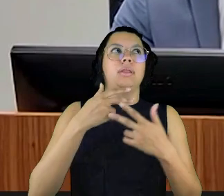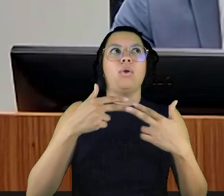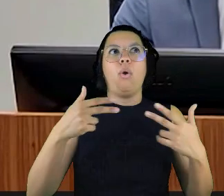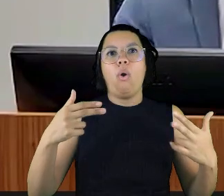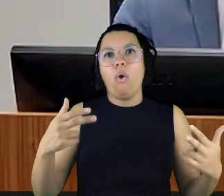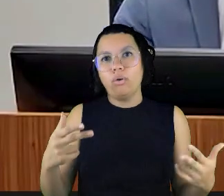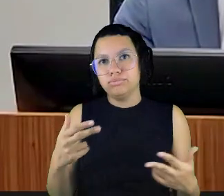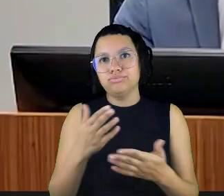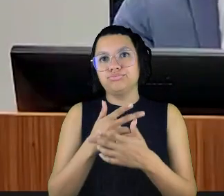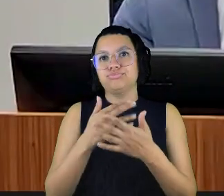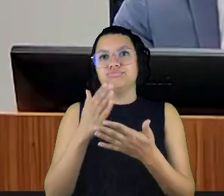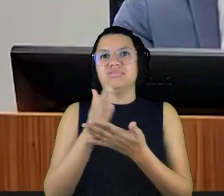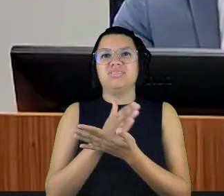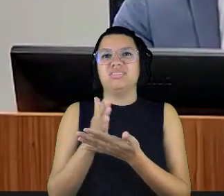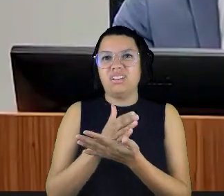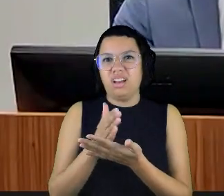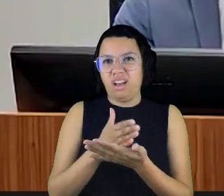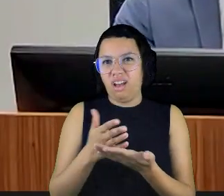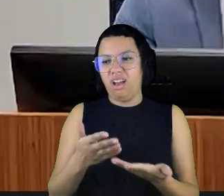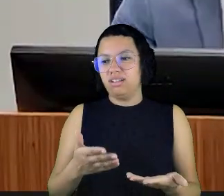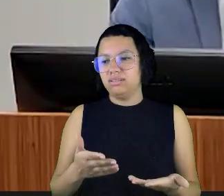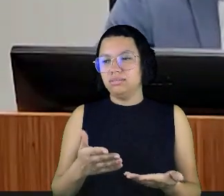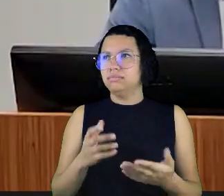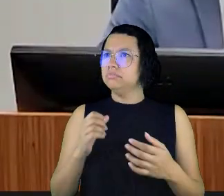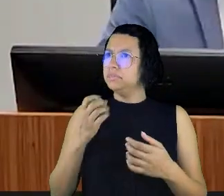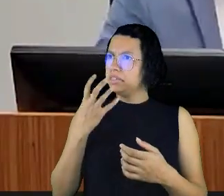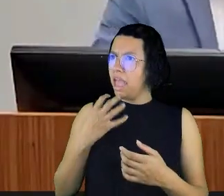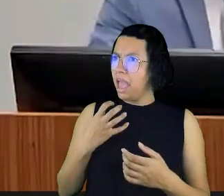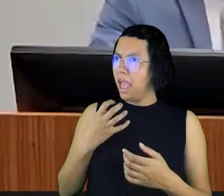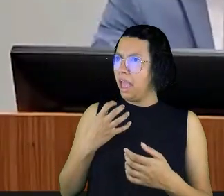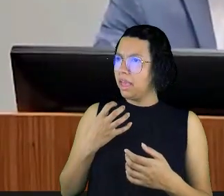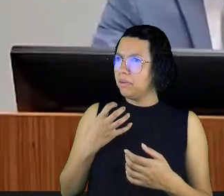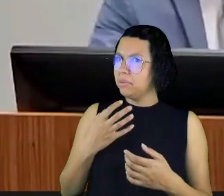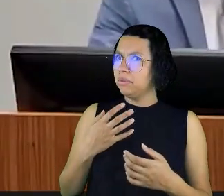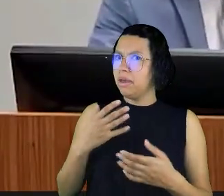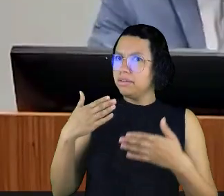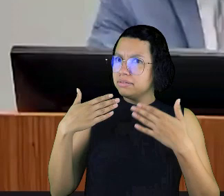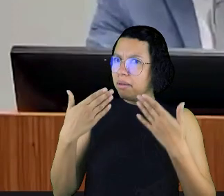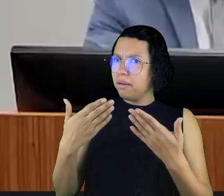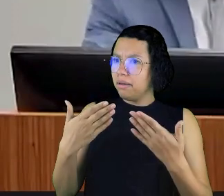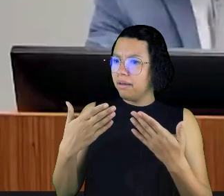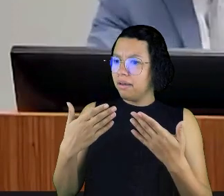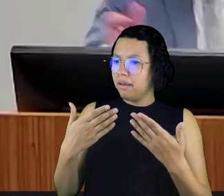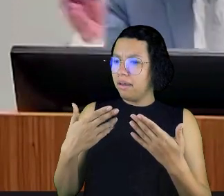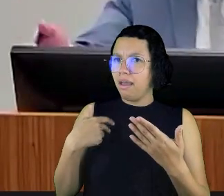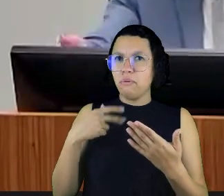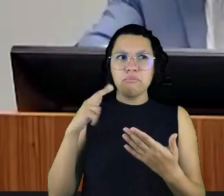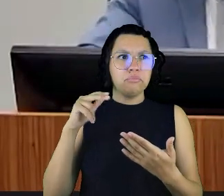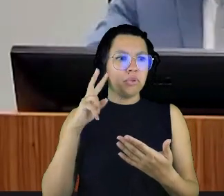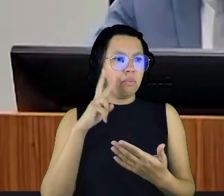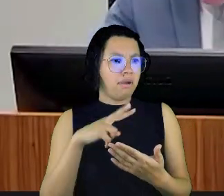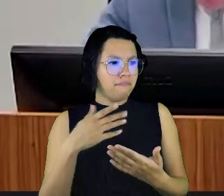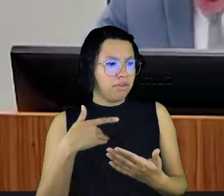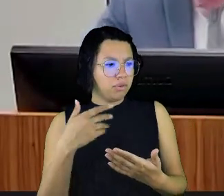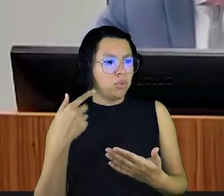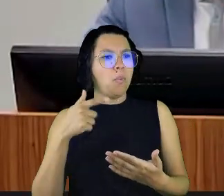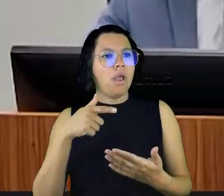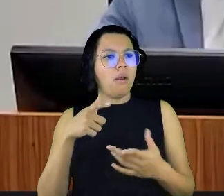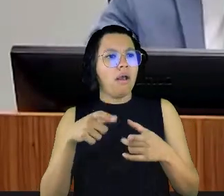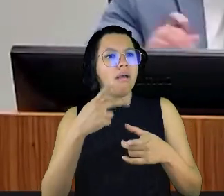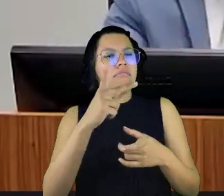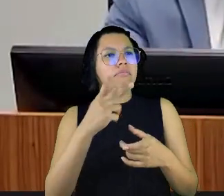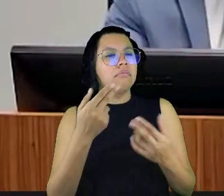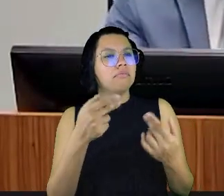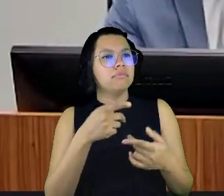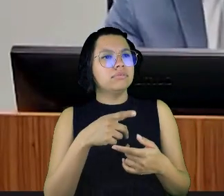aparecem? sim, muito, Nossa, muito. quando eu estava na execução fiscal, acho que eu nunca vi nenhum. Então, mas isso daí é É o nosso curso. A